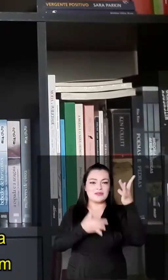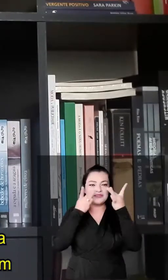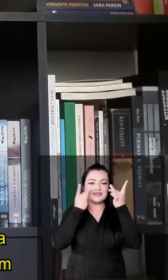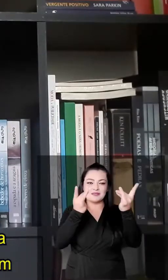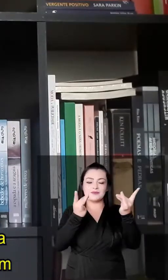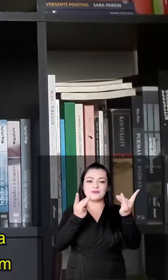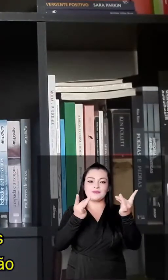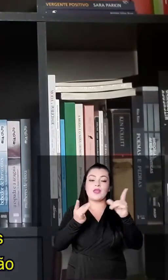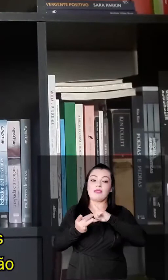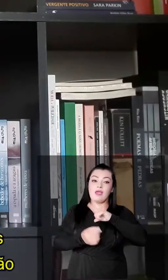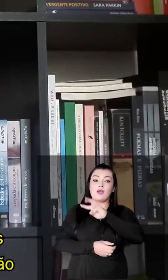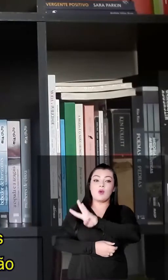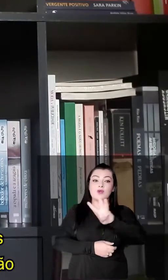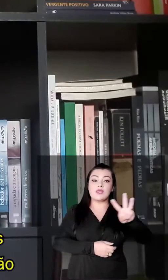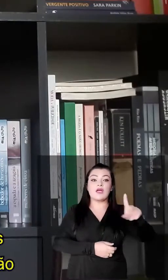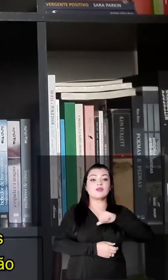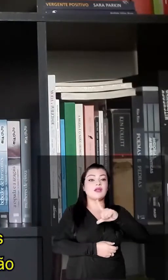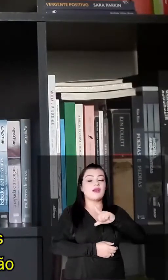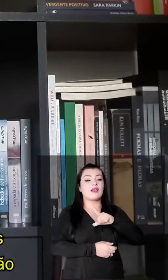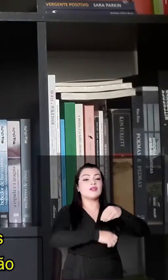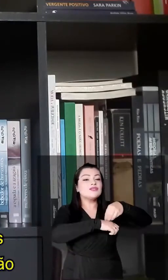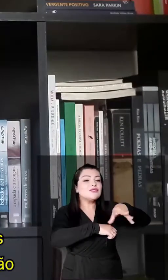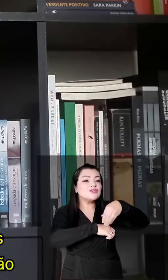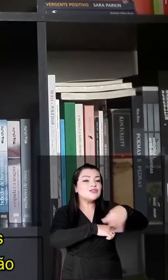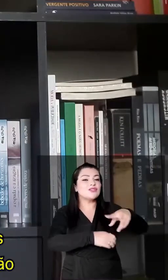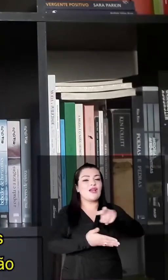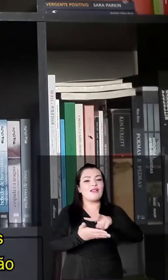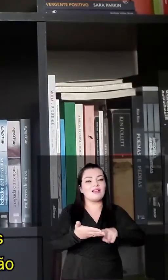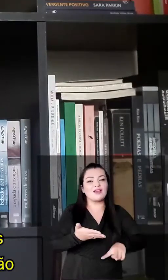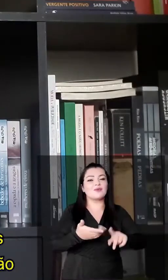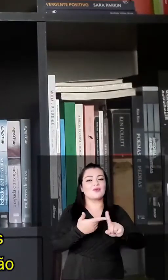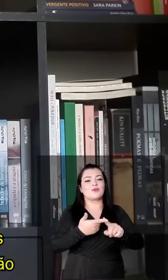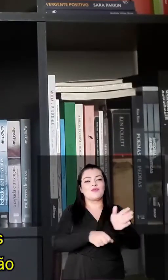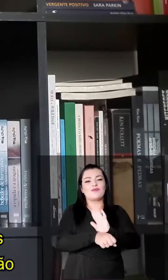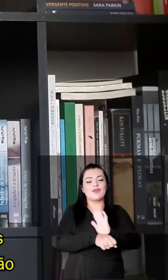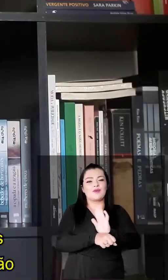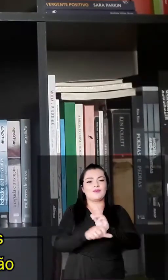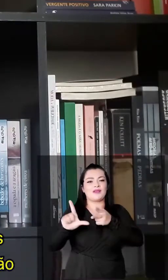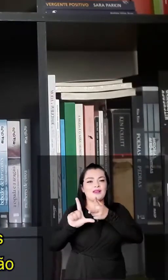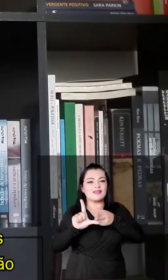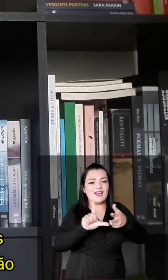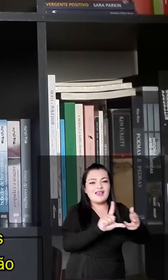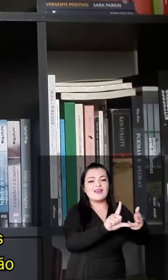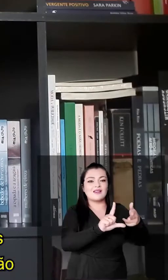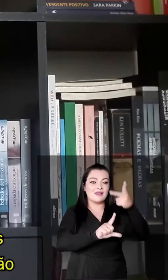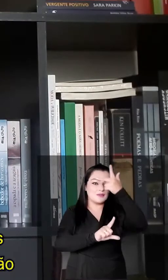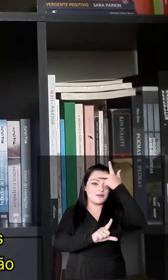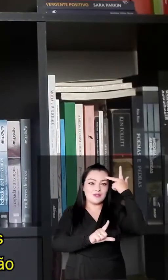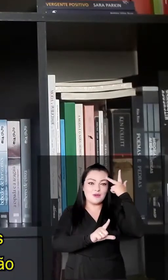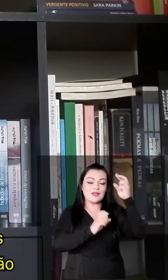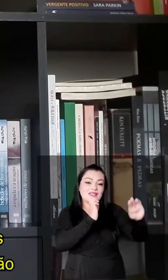o site conta também com indicações de leitura, de filmes, de séries, que o público nos